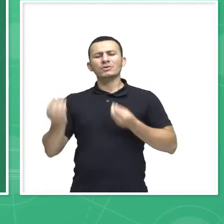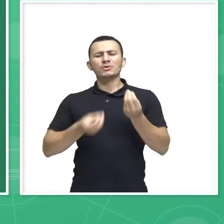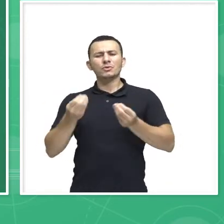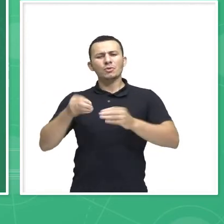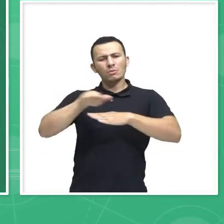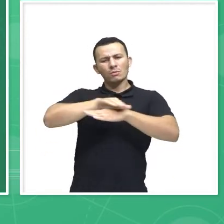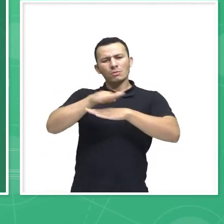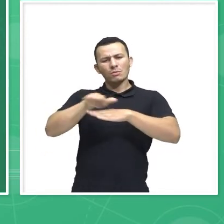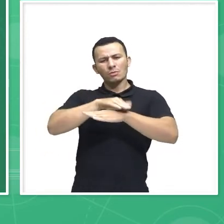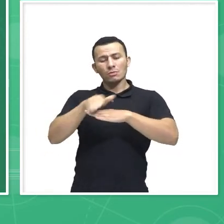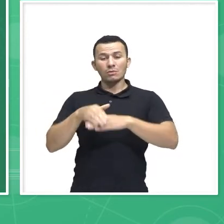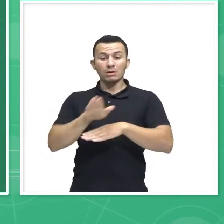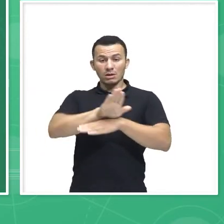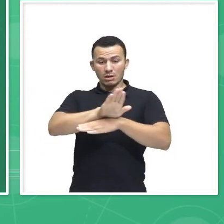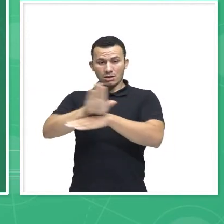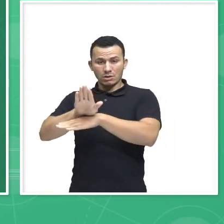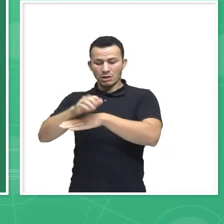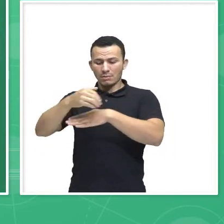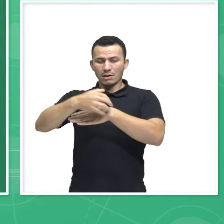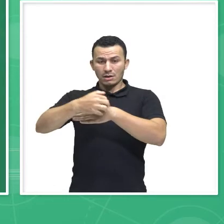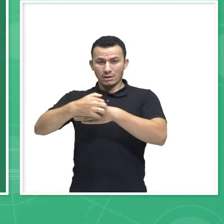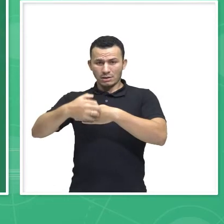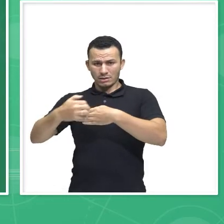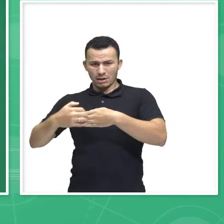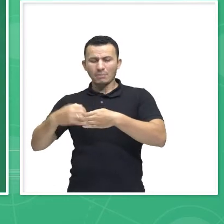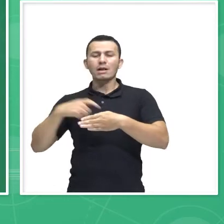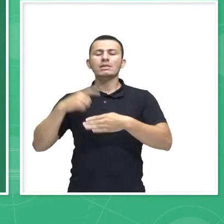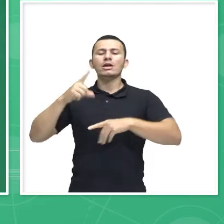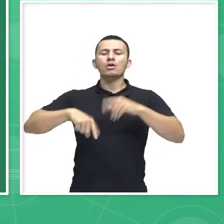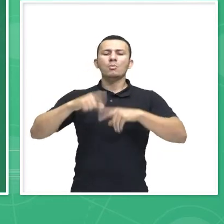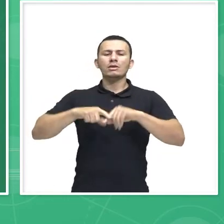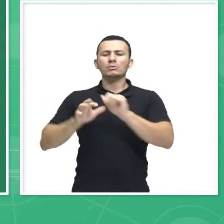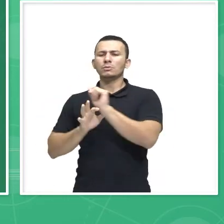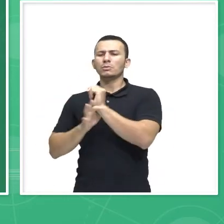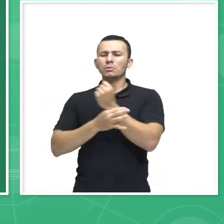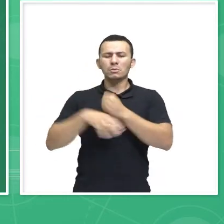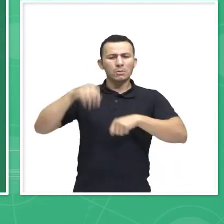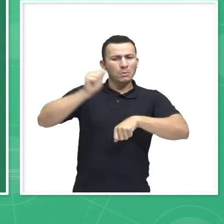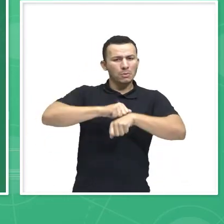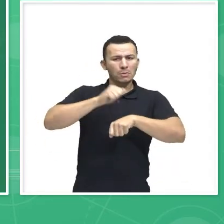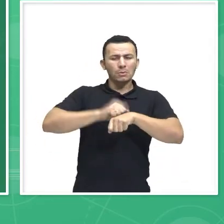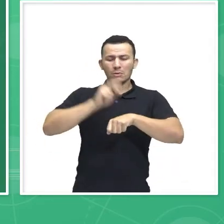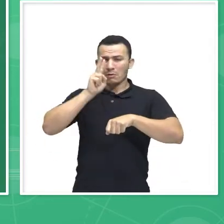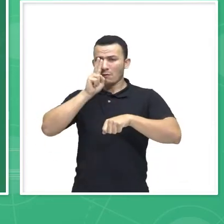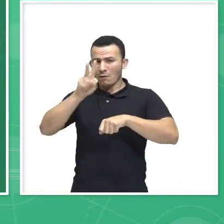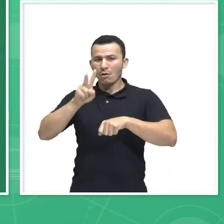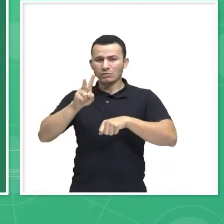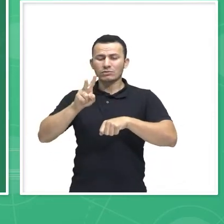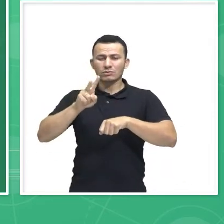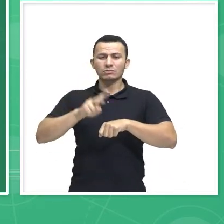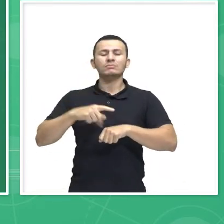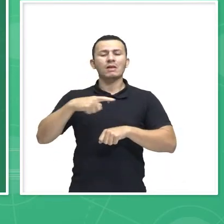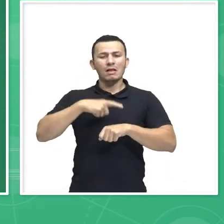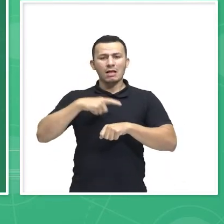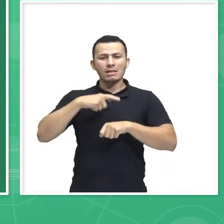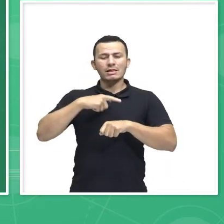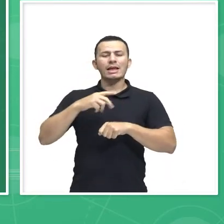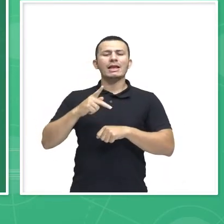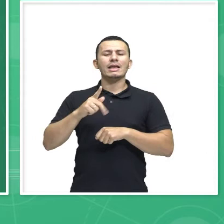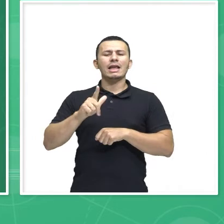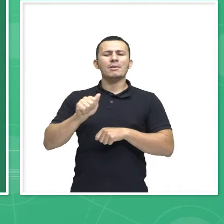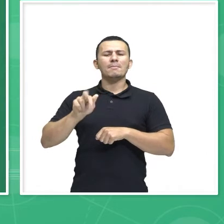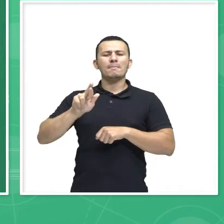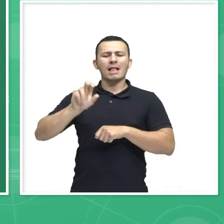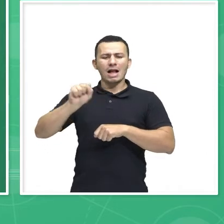as escamas deles ela já vão ser formadas por um material mais rígido e em formato ali placoide lá vamos formar umas